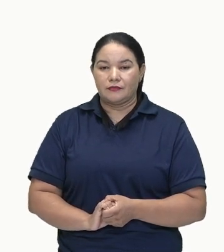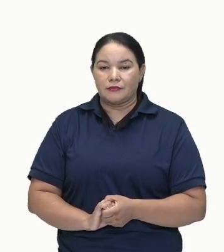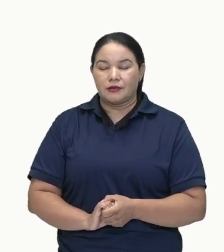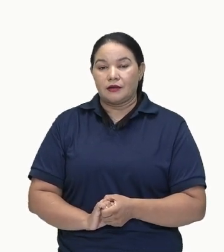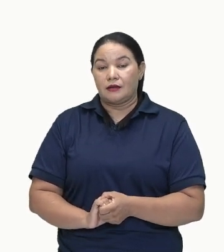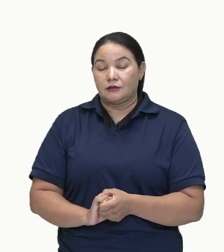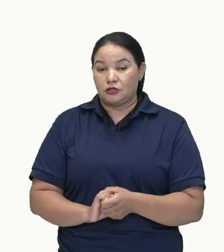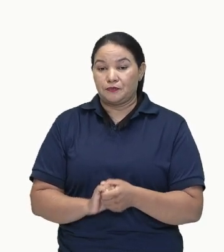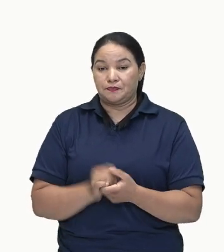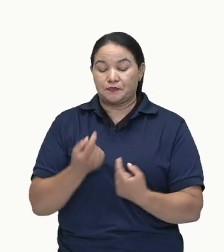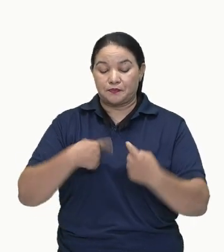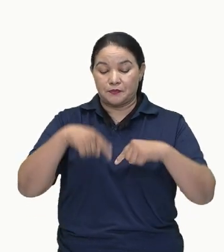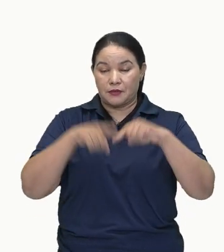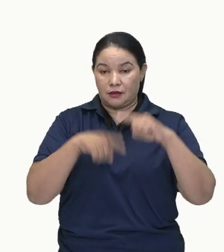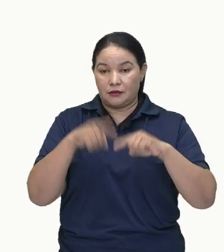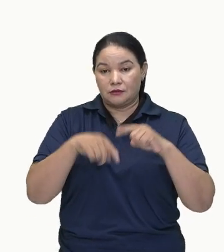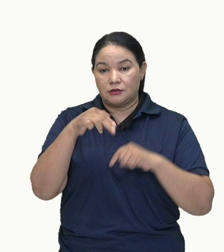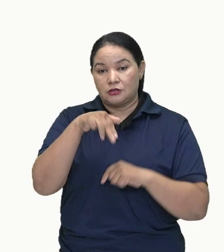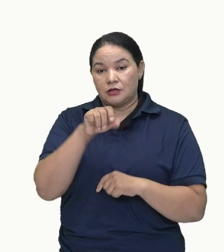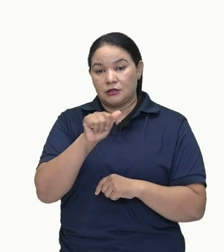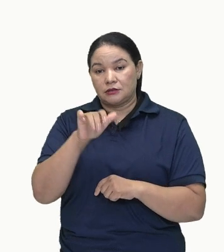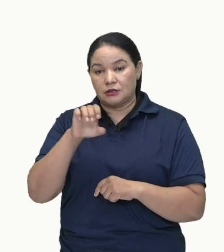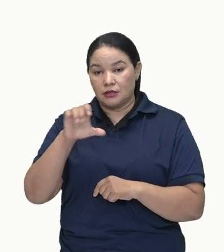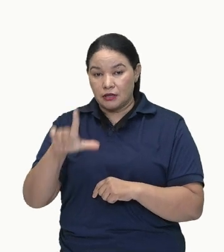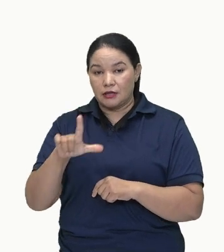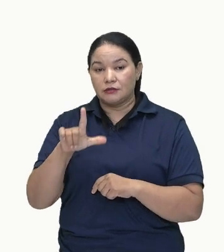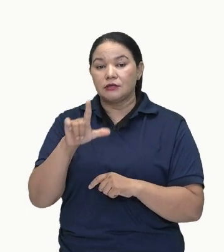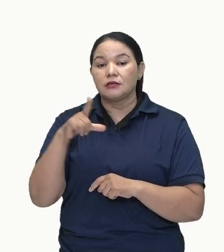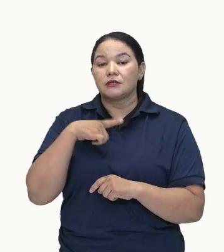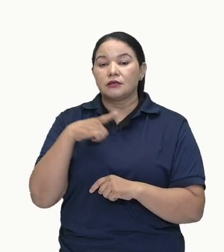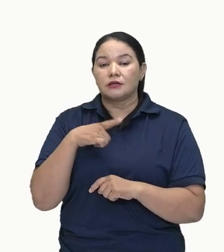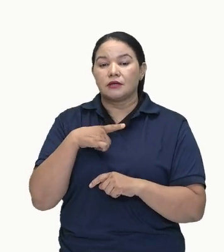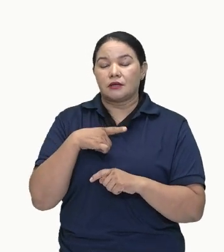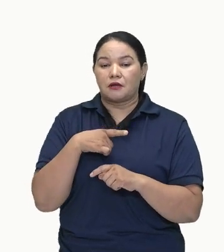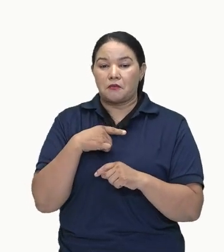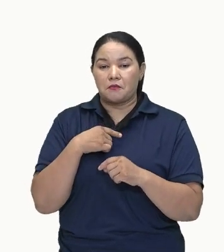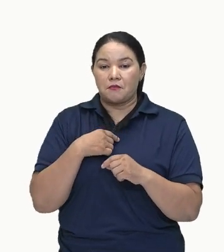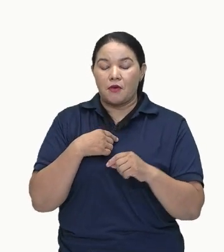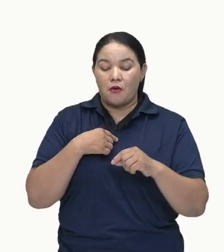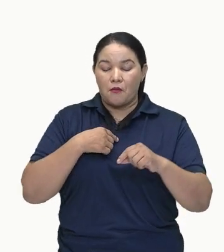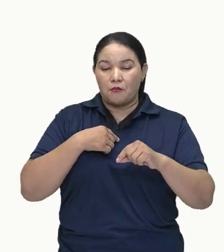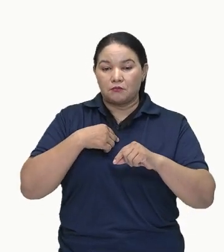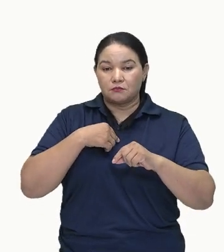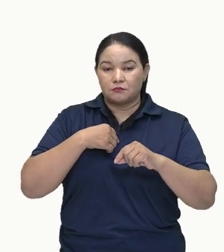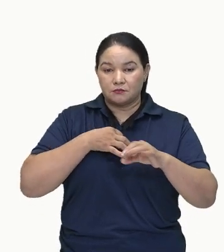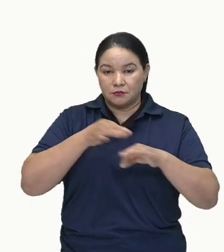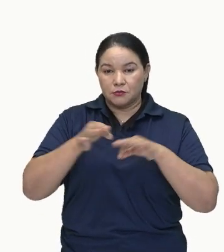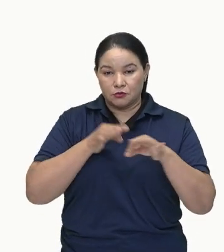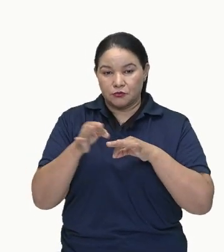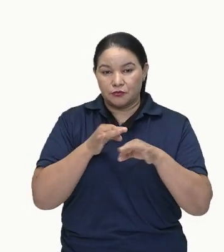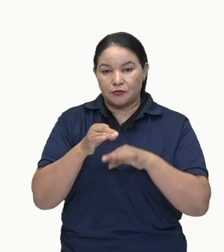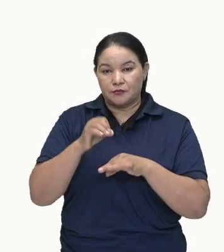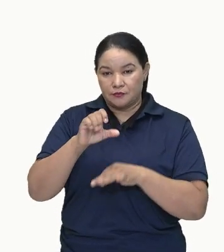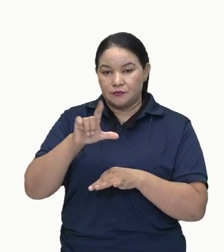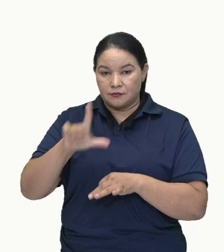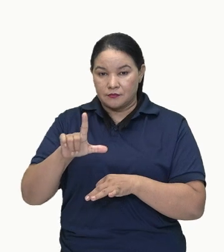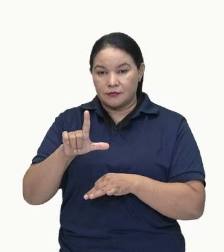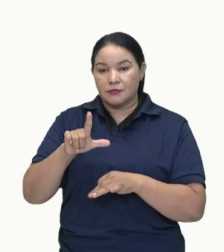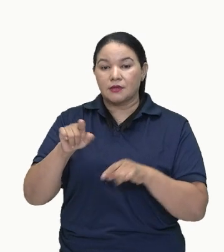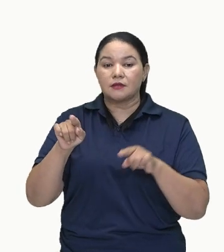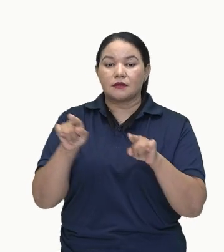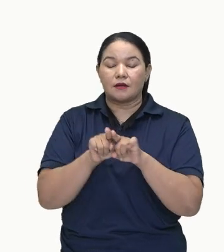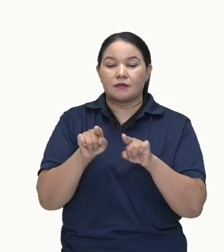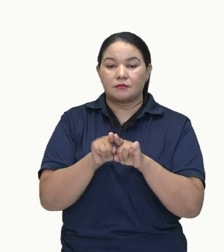Quando o composto NaCl, conhecido como, na química, cloreto de sódio,